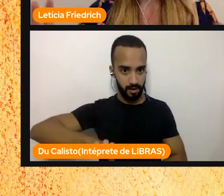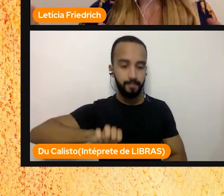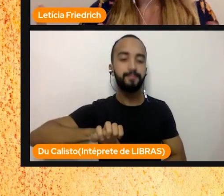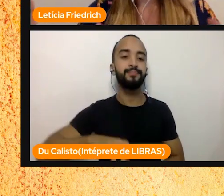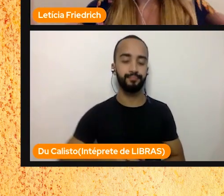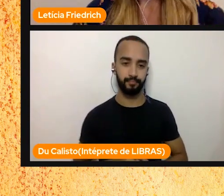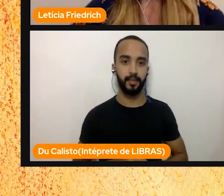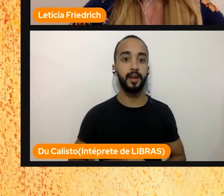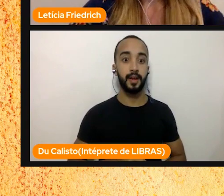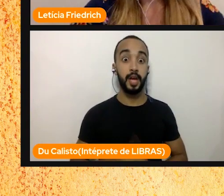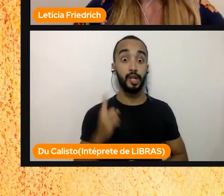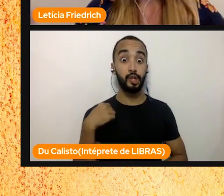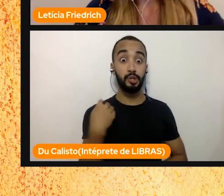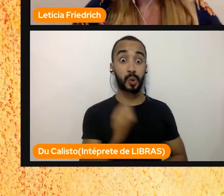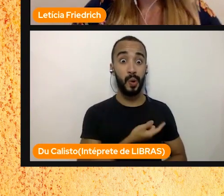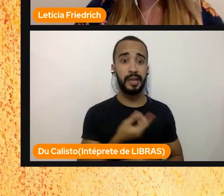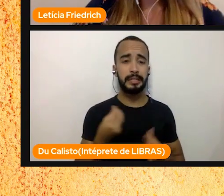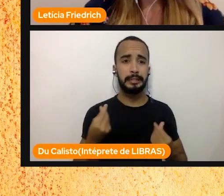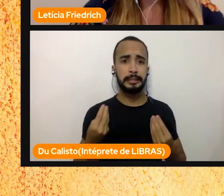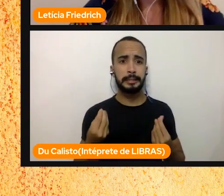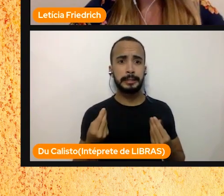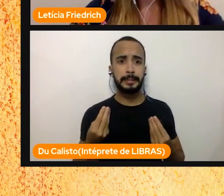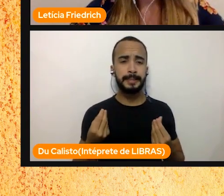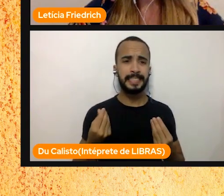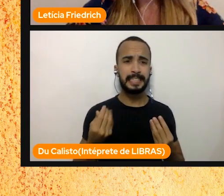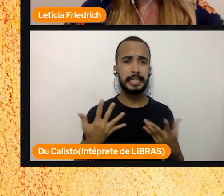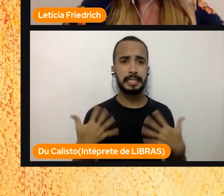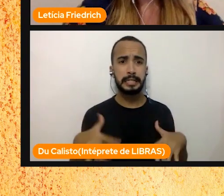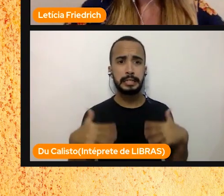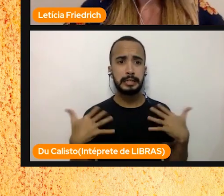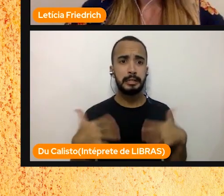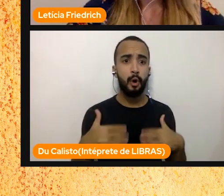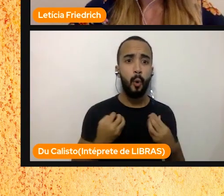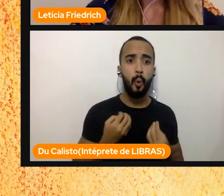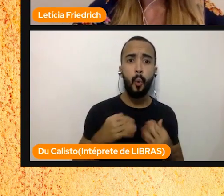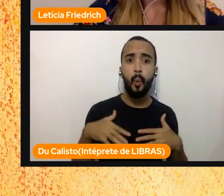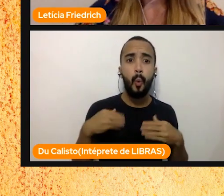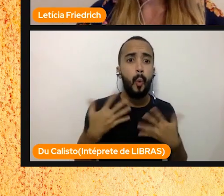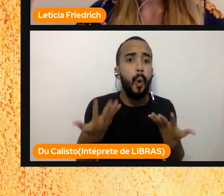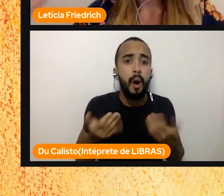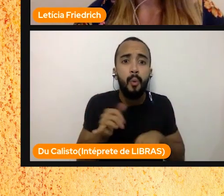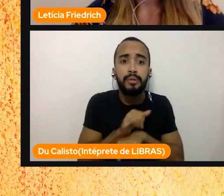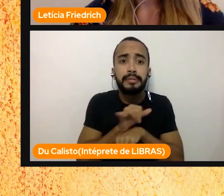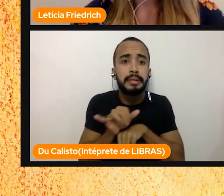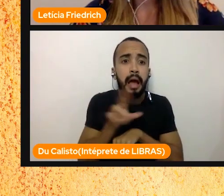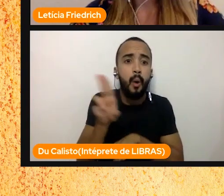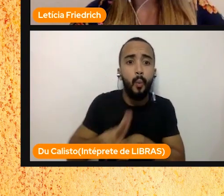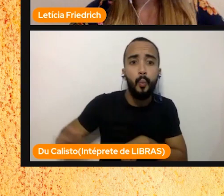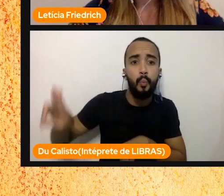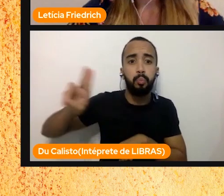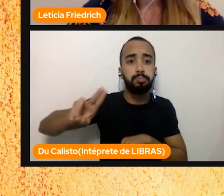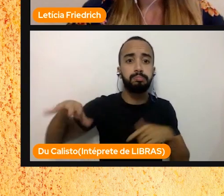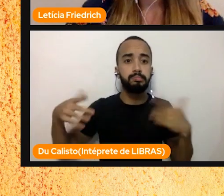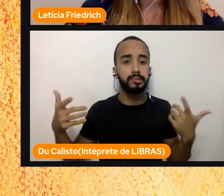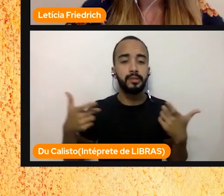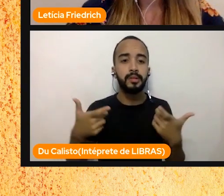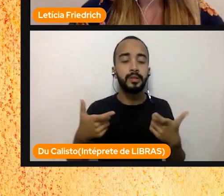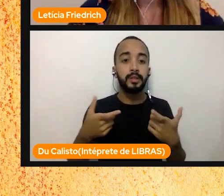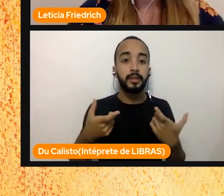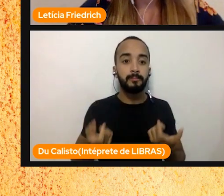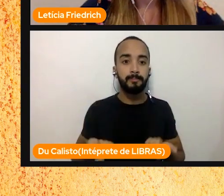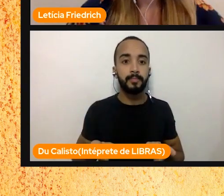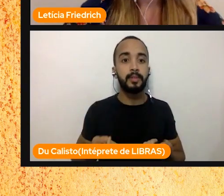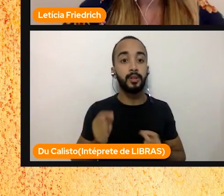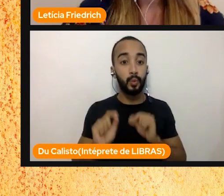deixa a gente um pouco travado em que estratégia seguir. Acho que, de forma geral, é um pouco assim que eu me